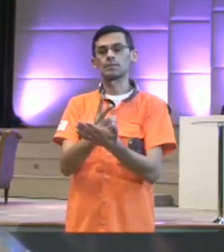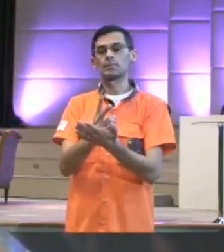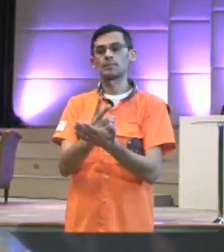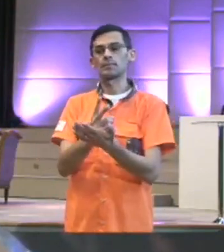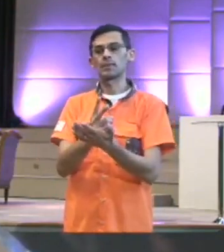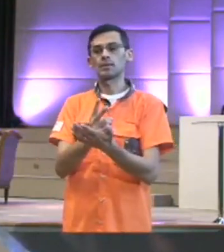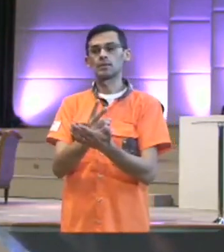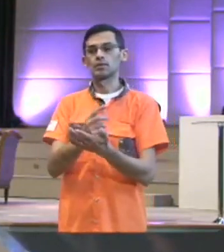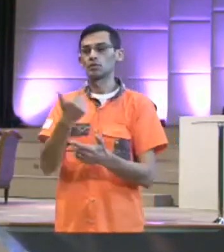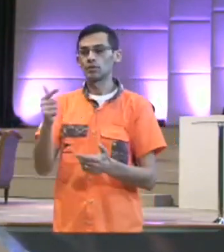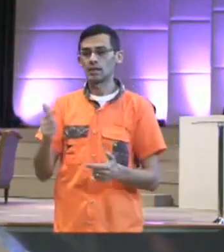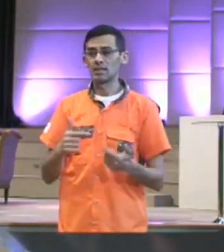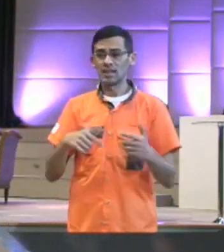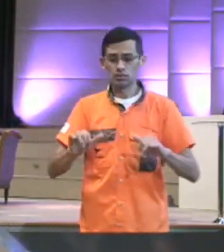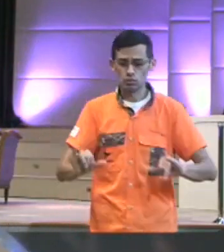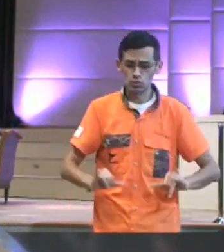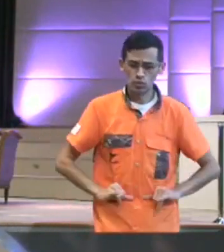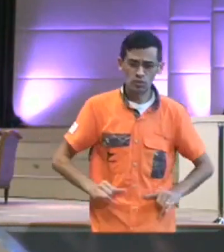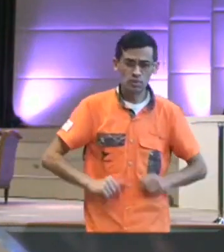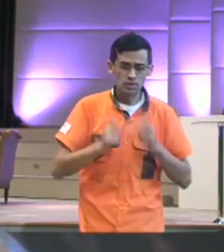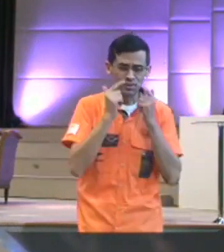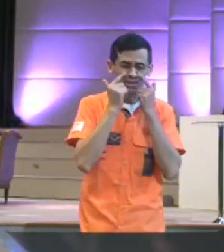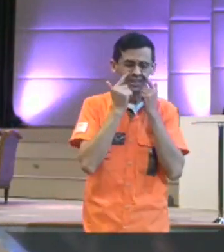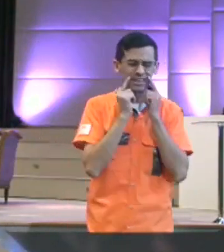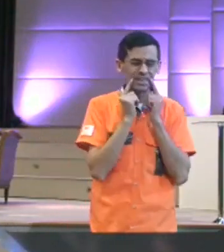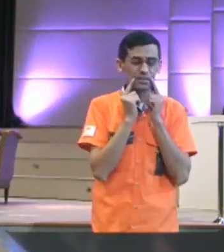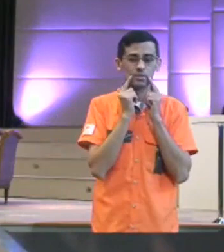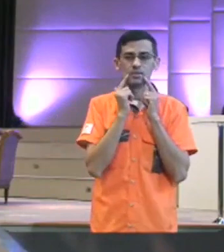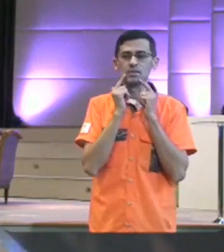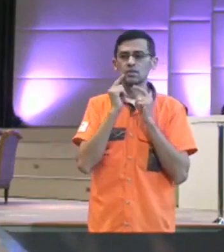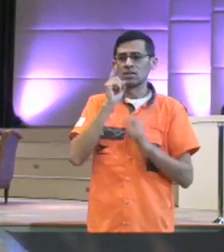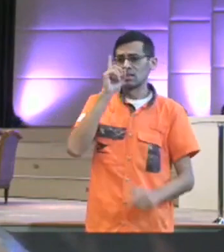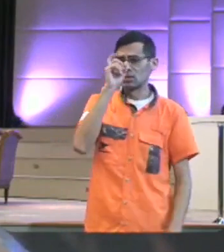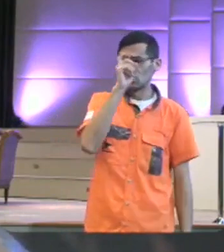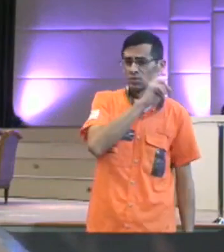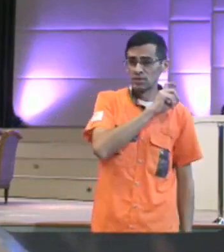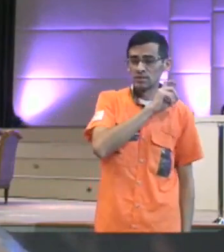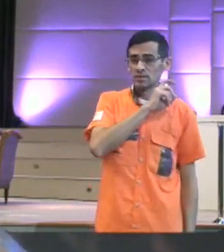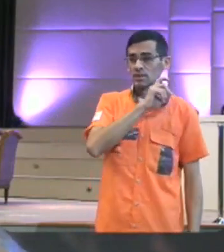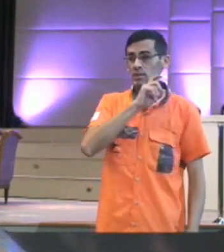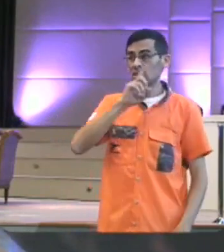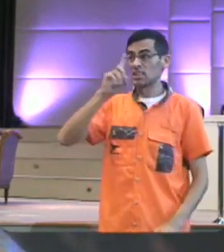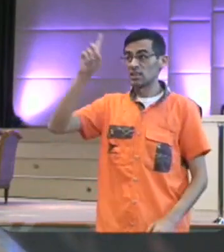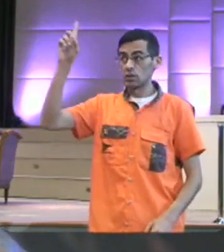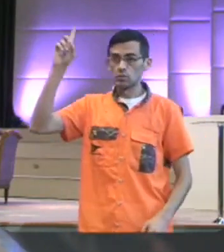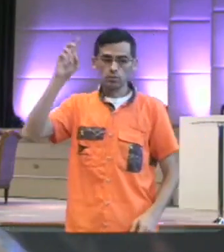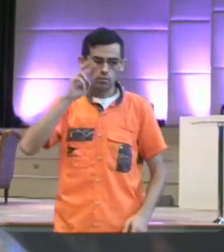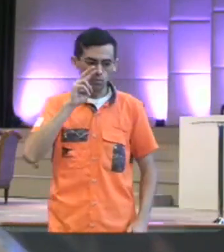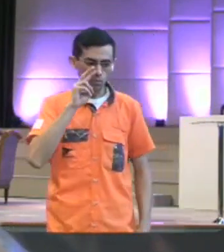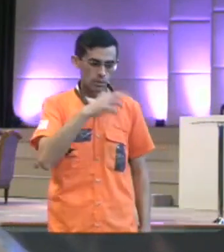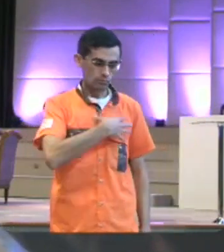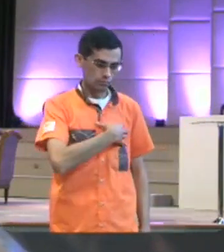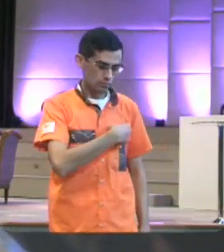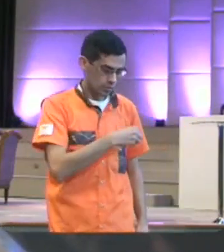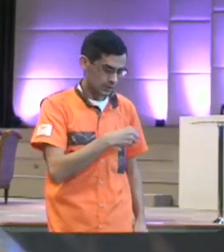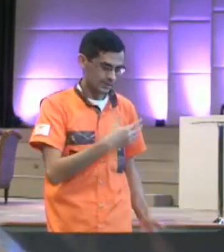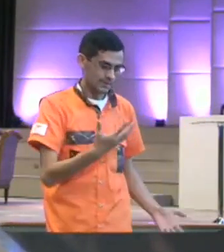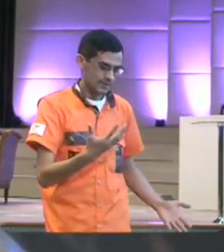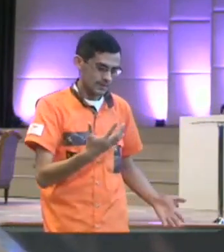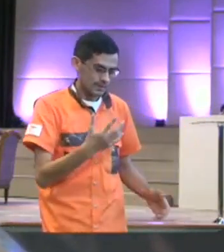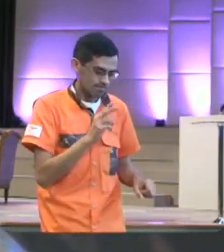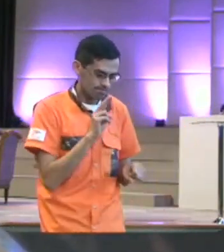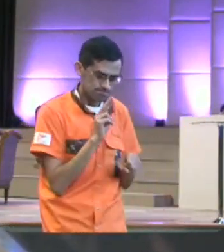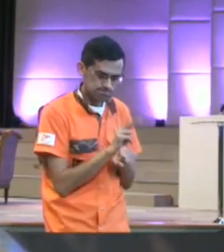Não tem uma lágrima, nenhuma lágrima, que um filho de Deus